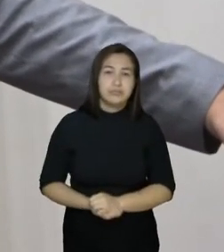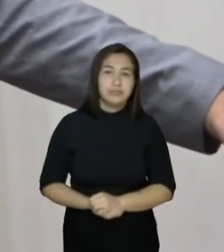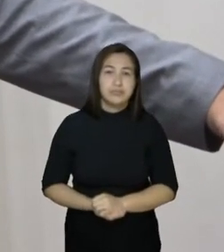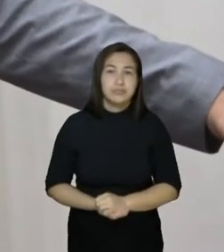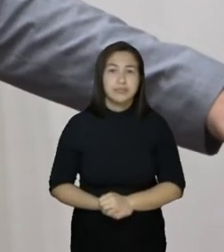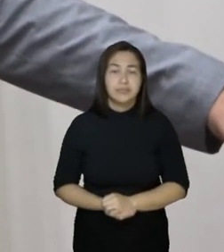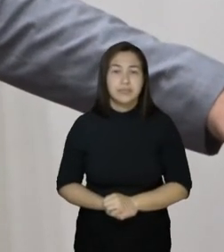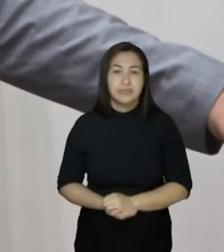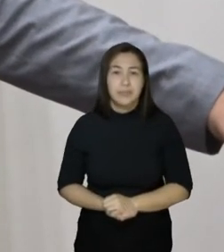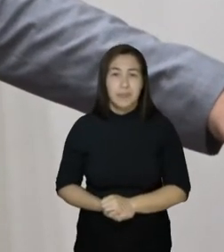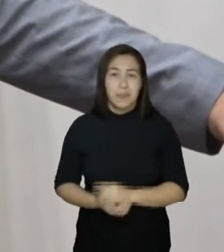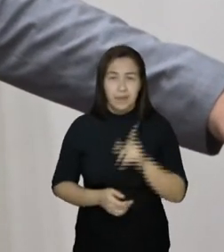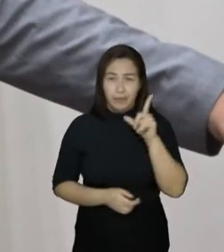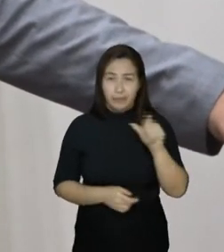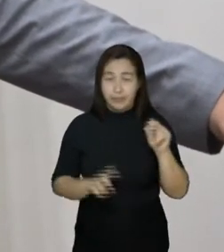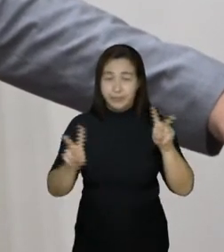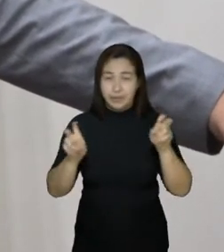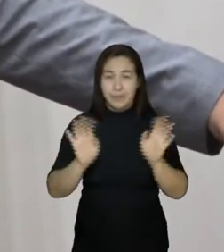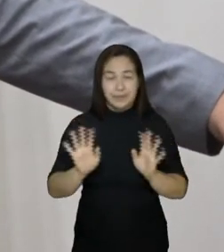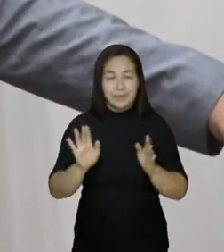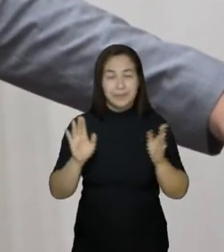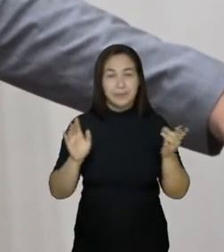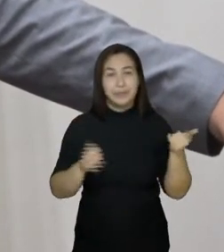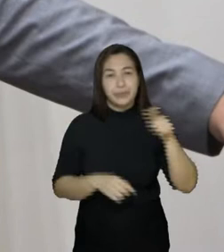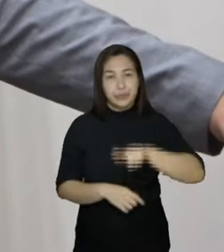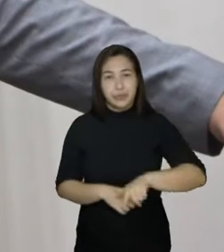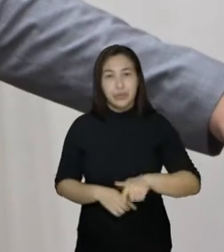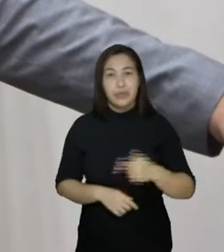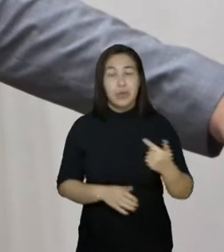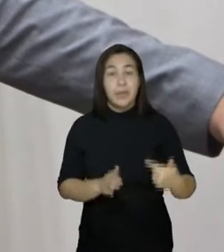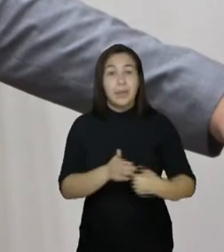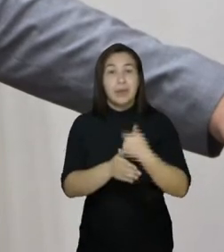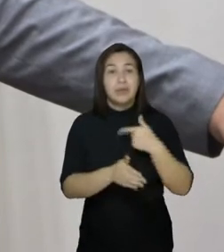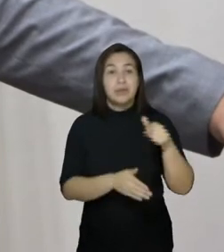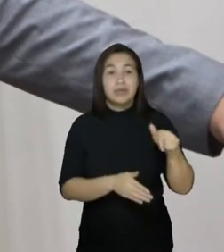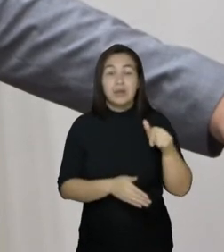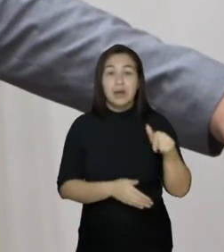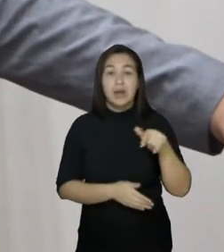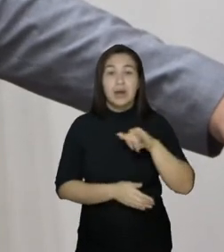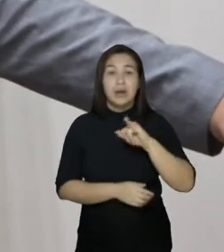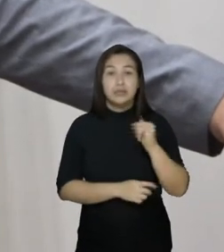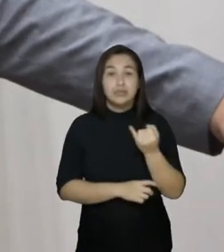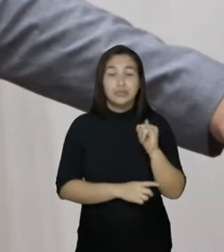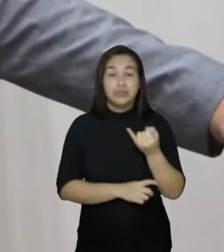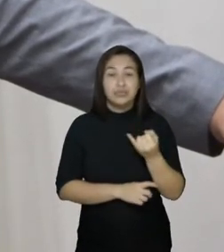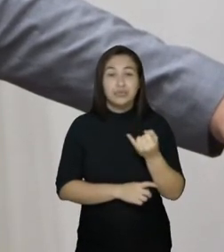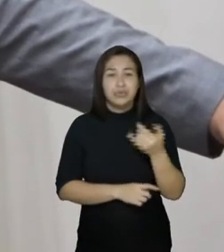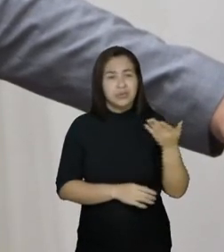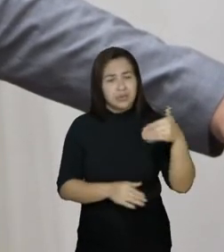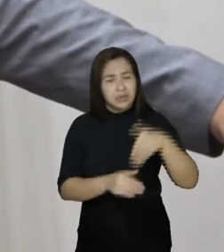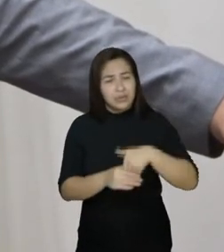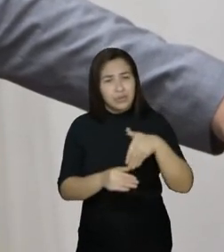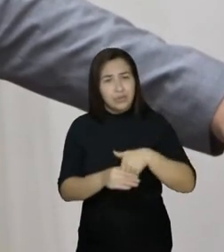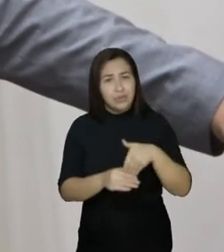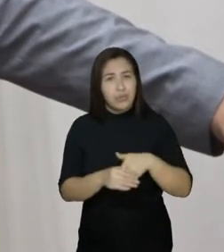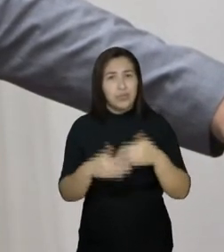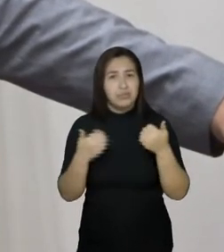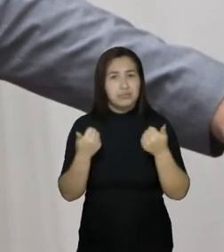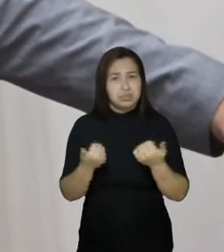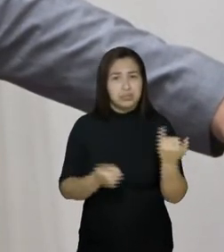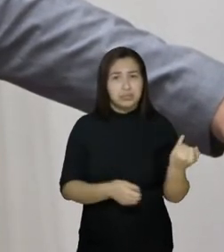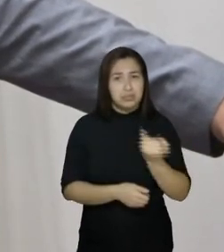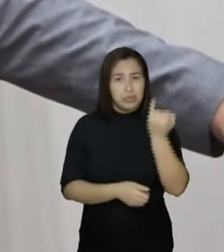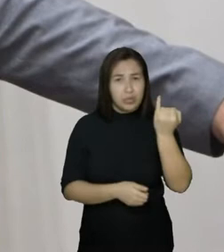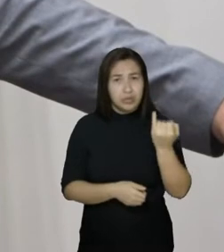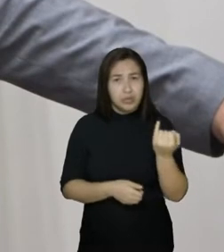não fugindo do assunto, me perguntaram lá na Câmara de Vereadores de Joinville, pô, Lima, você fez uma votação expressiva, conte